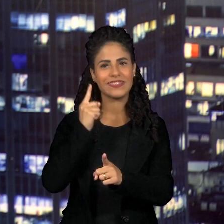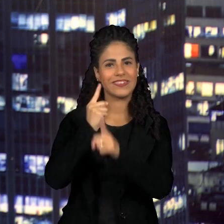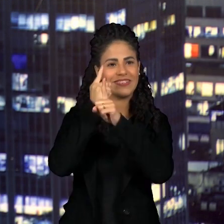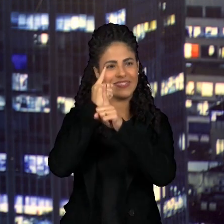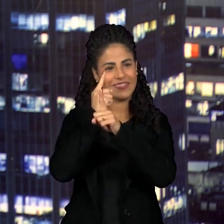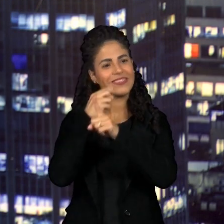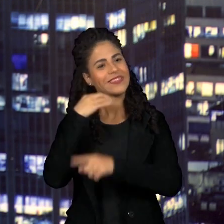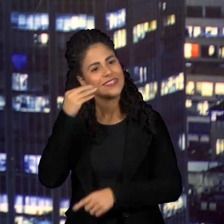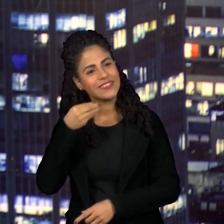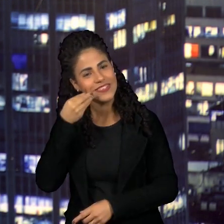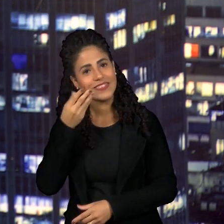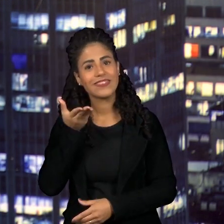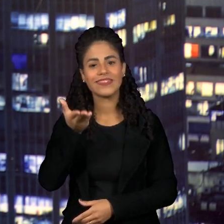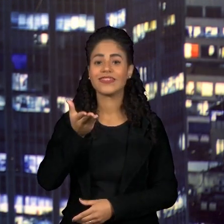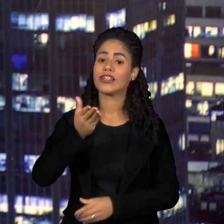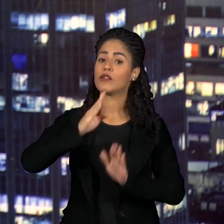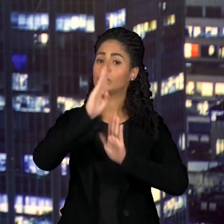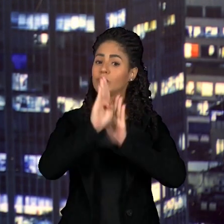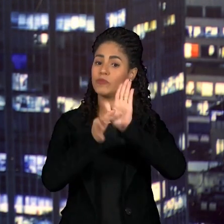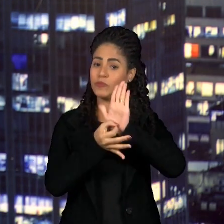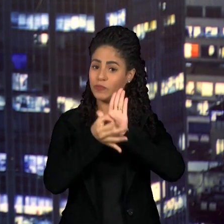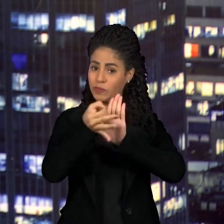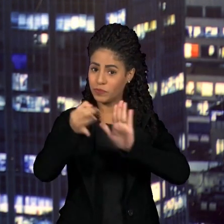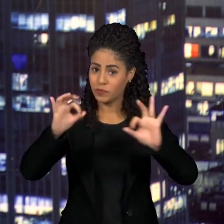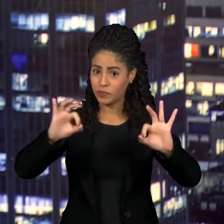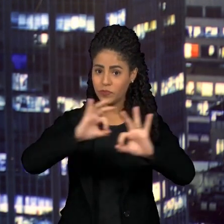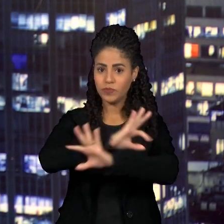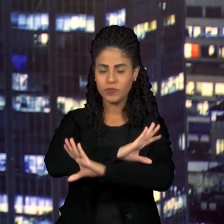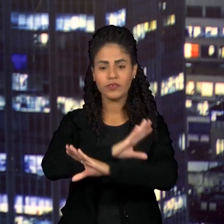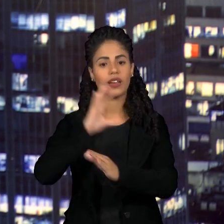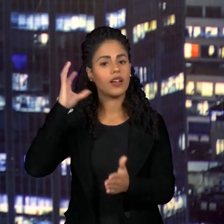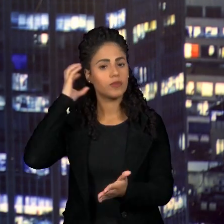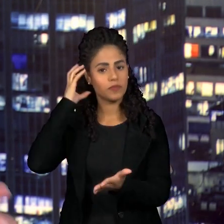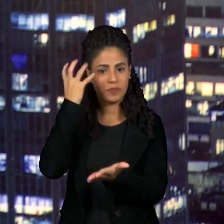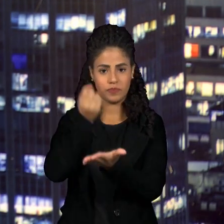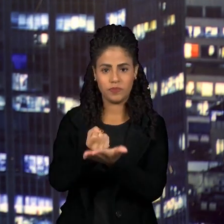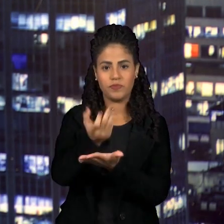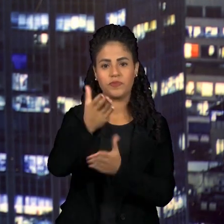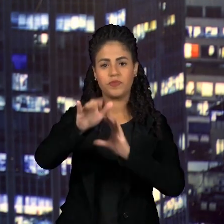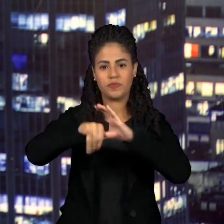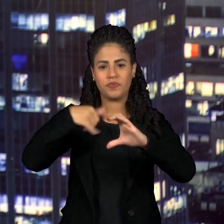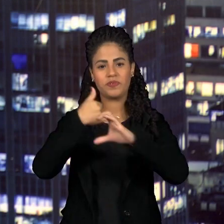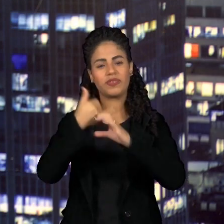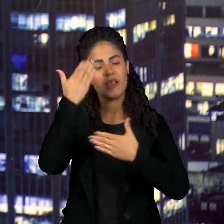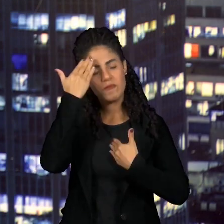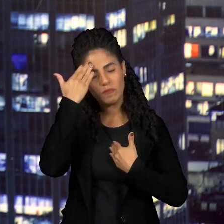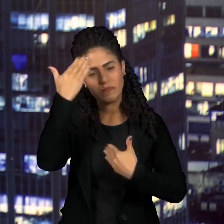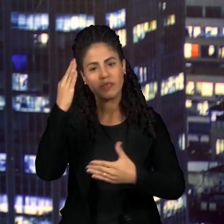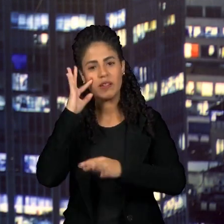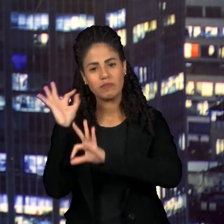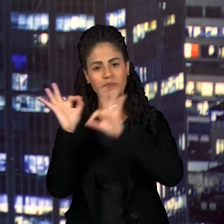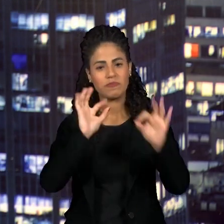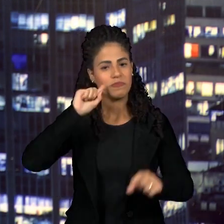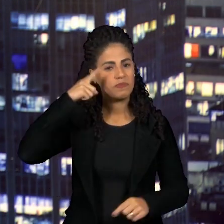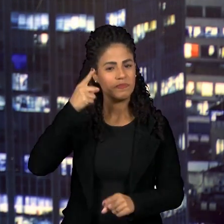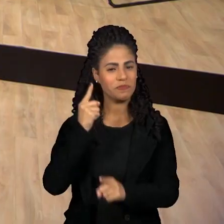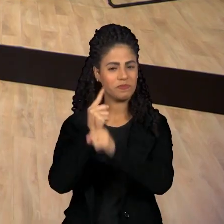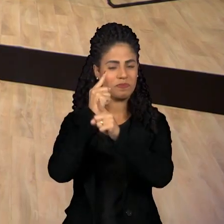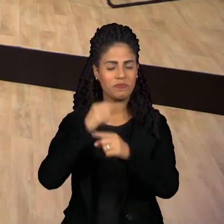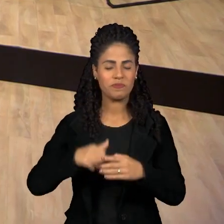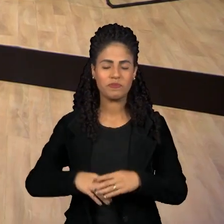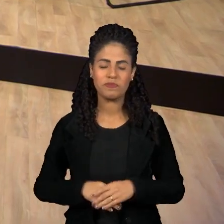próxima oportunidade. Um abraço. A Opinião fica por aqui. Acompanhe nosso podcast e nosso canal no YouTube. Obrigada pela sua companhia. Até a próxima.